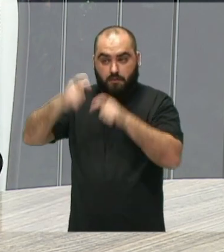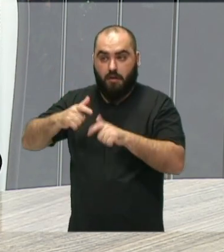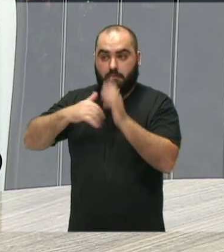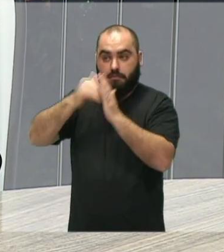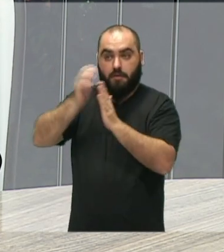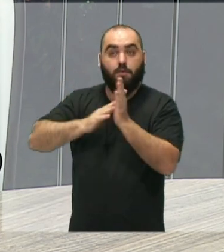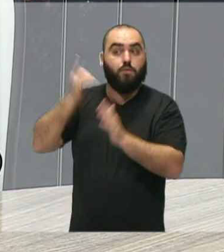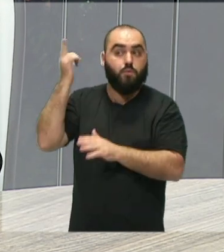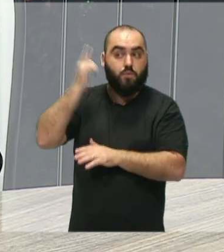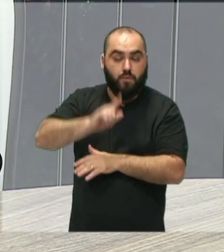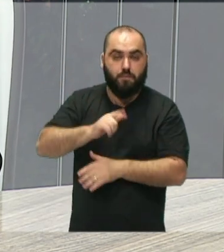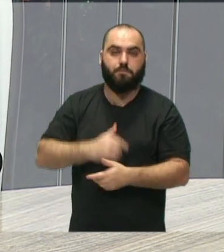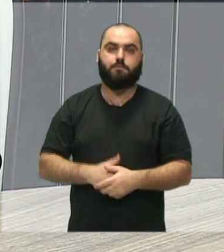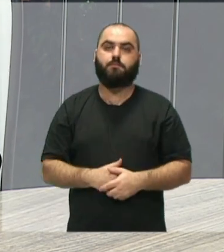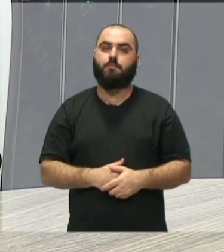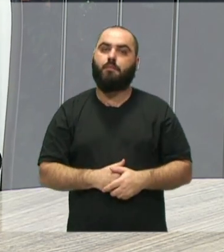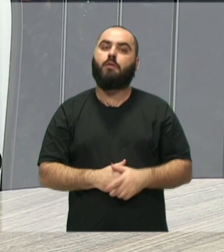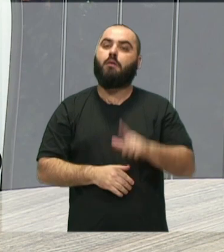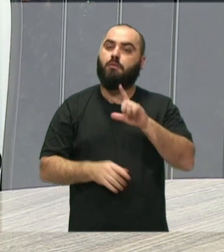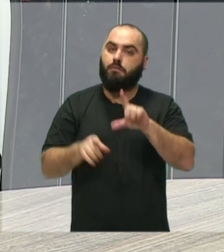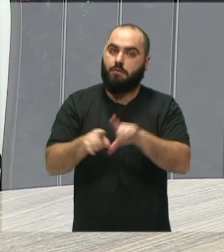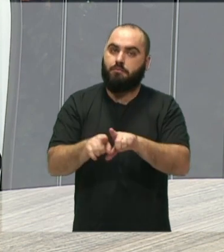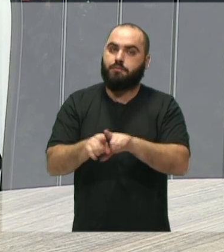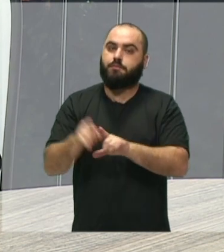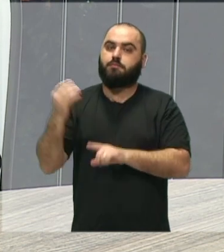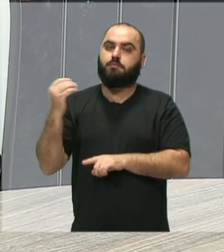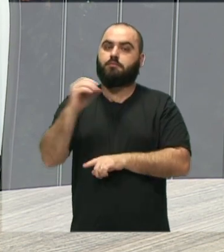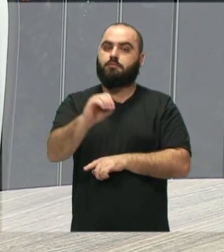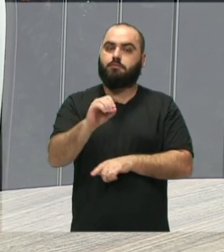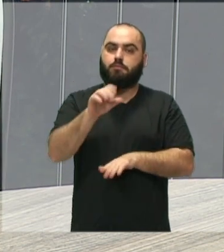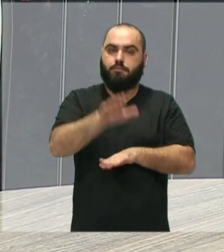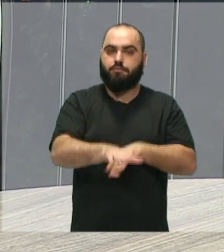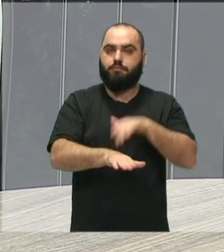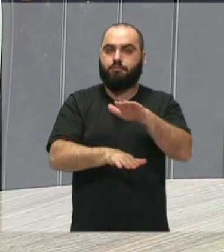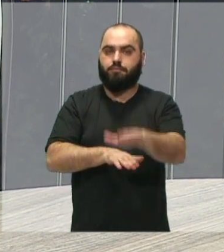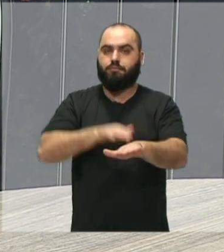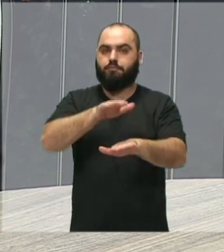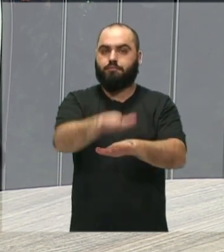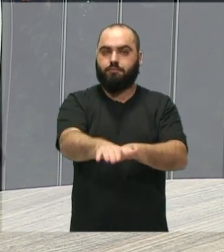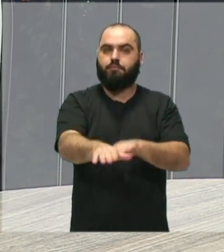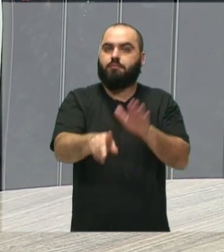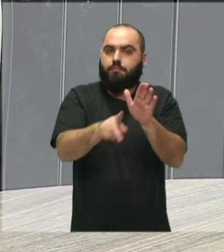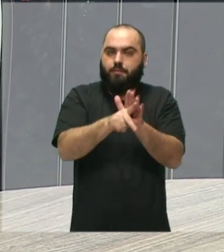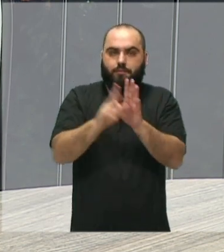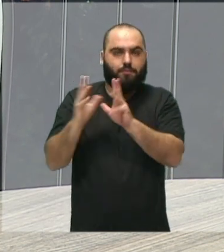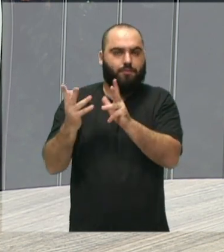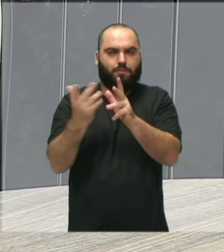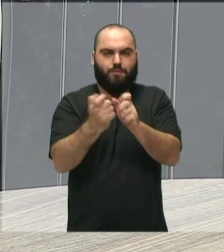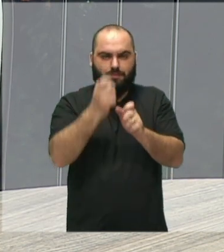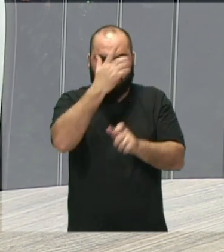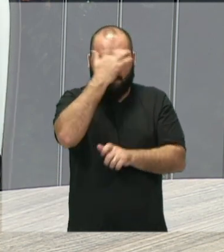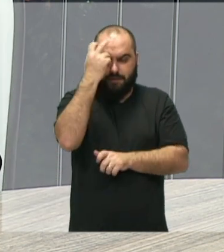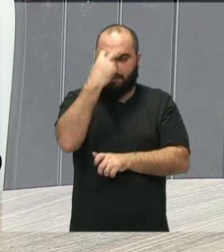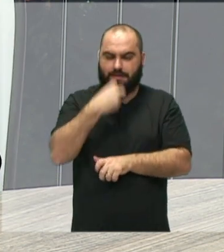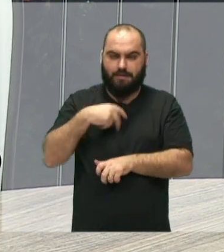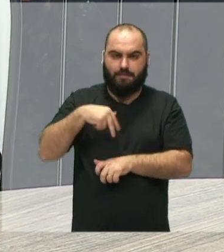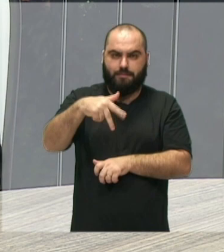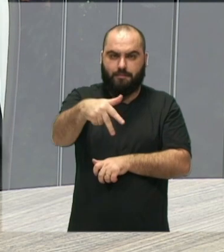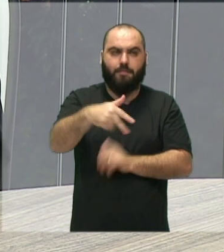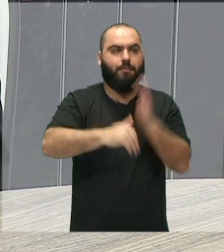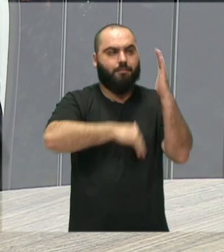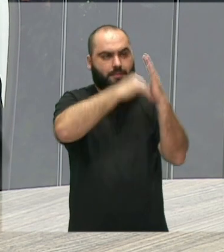né? E aí também foi colocado pó do tátil na plataforma, né? Então vai ser repintado